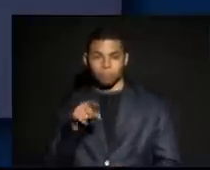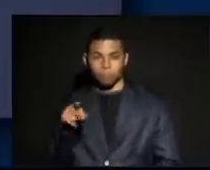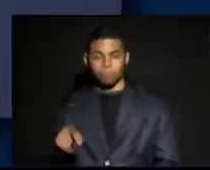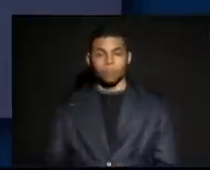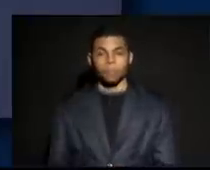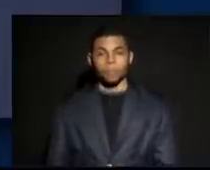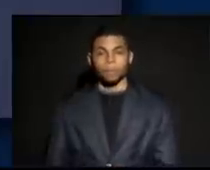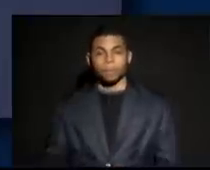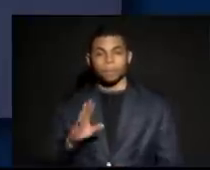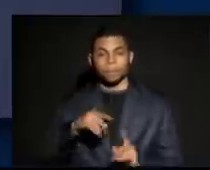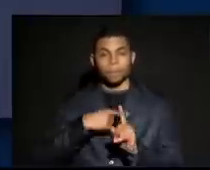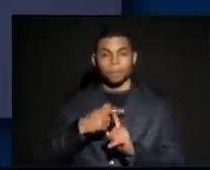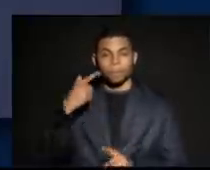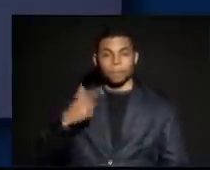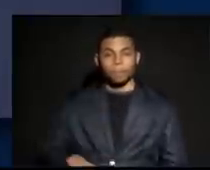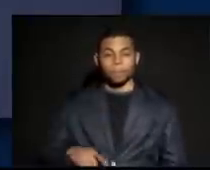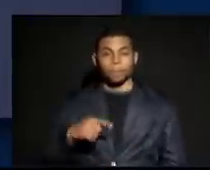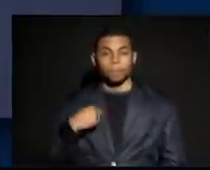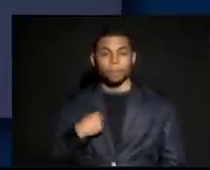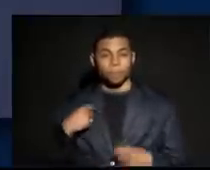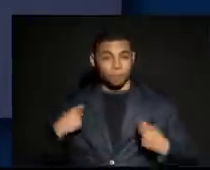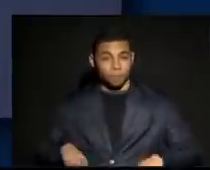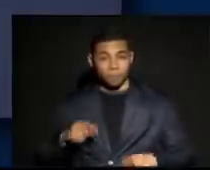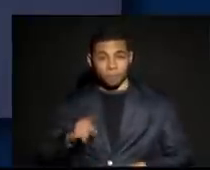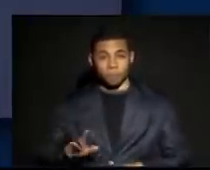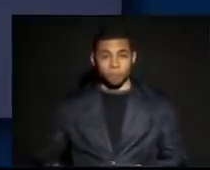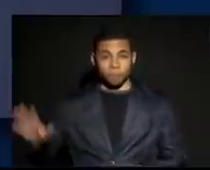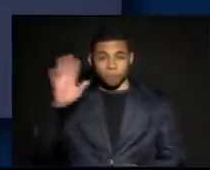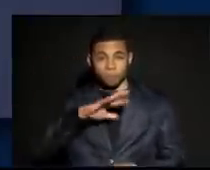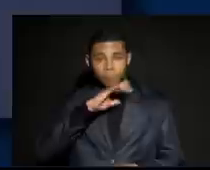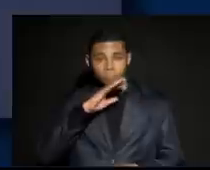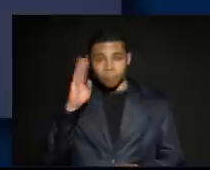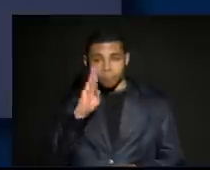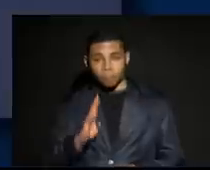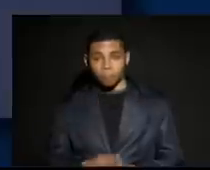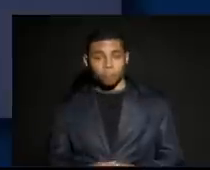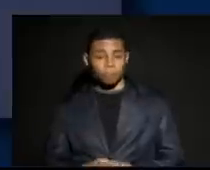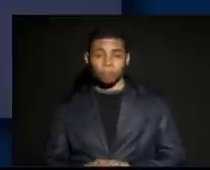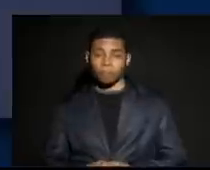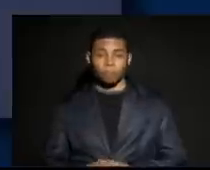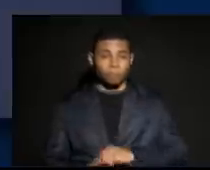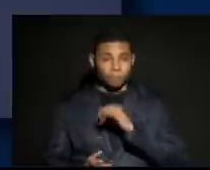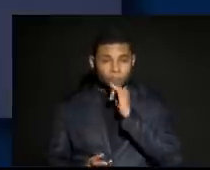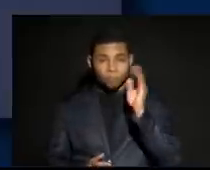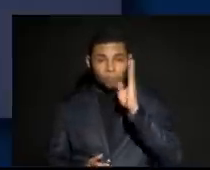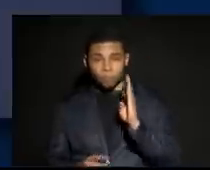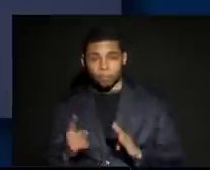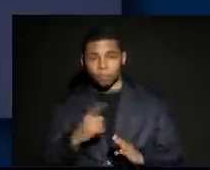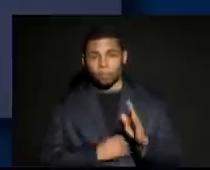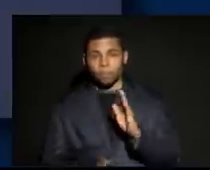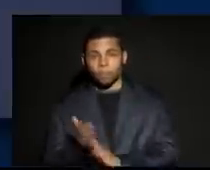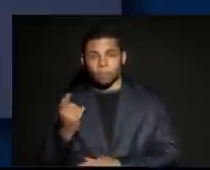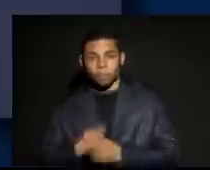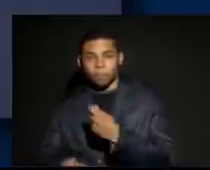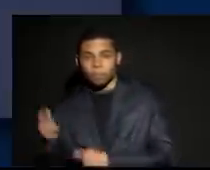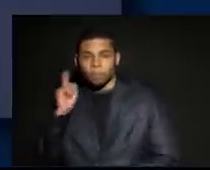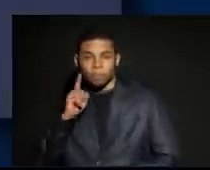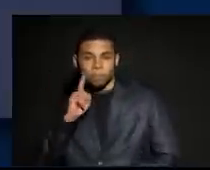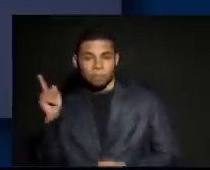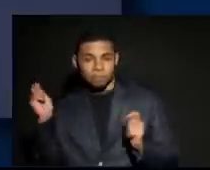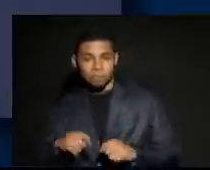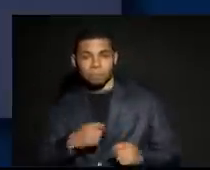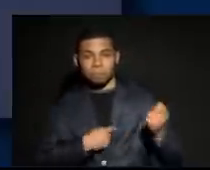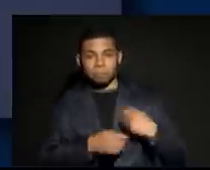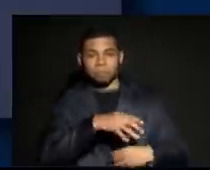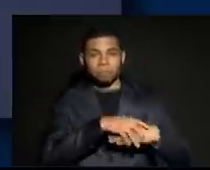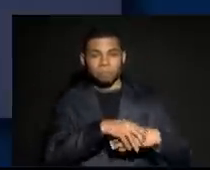vendo mais uma vez não necessariamente eu sou um cenário ruim para o Brasil o Brasil a gente pode comércio com os Estados Unidos para que